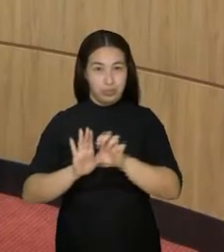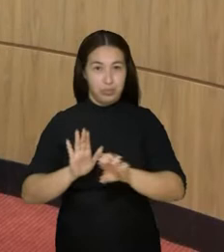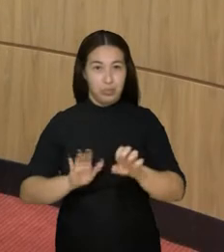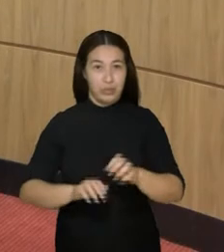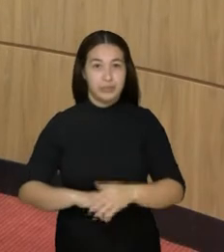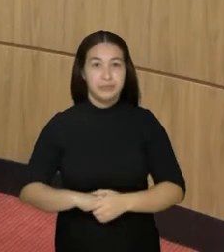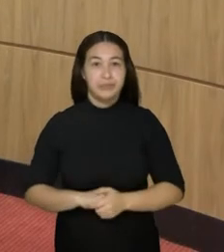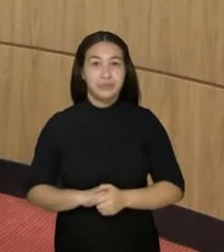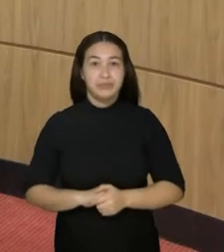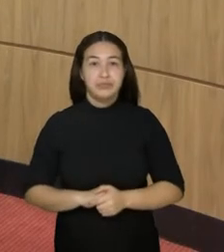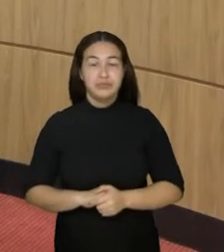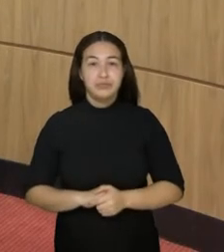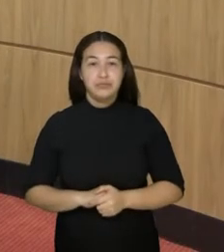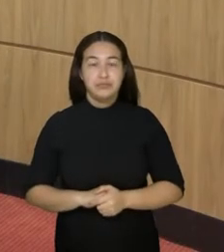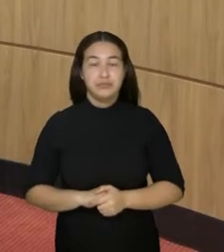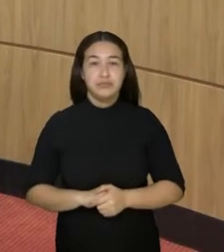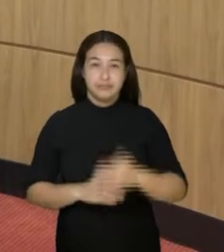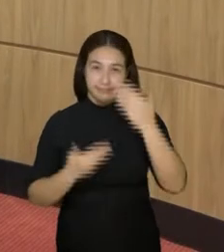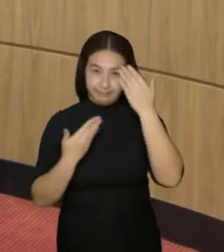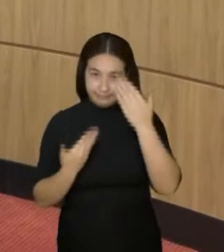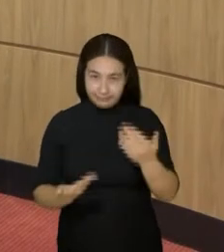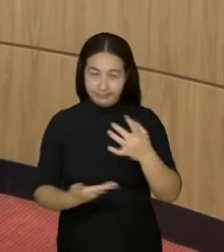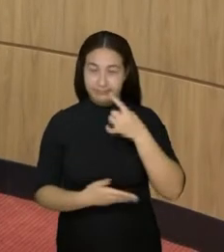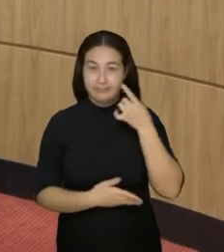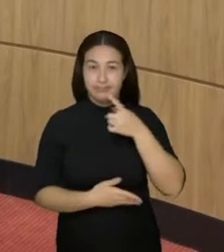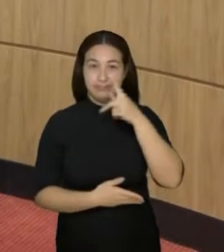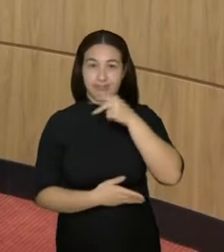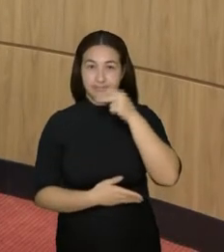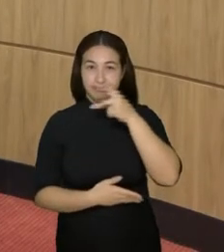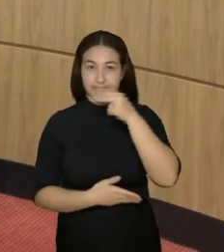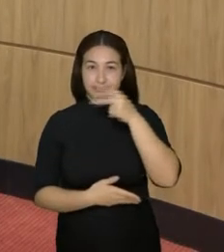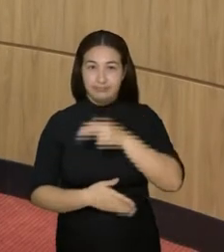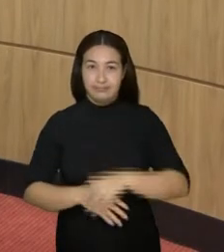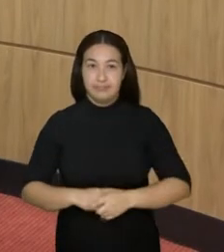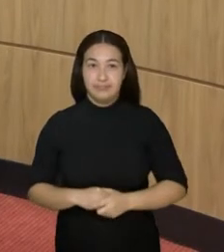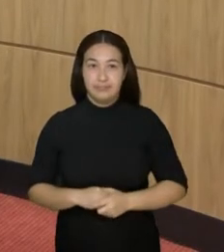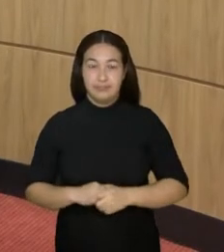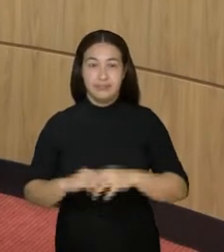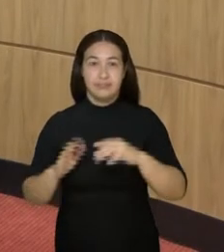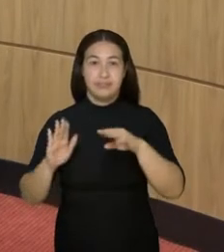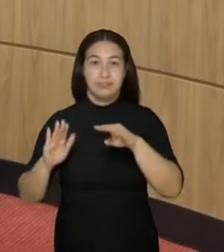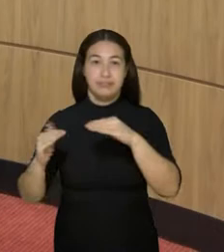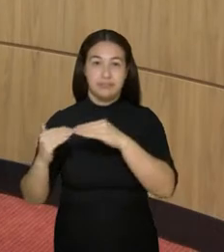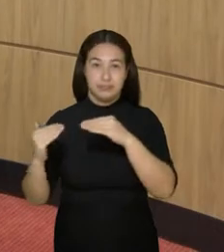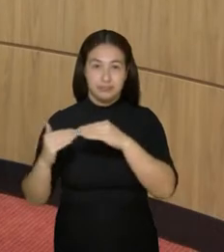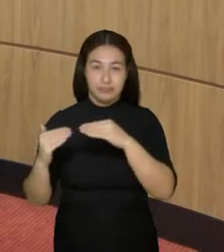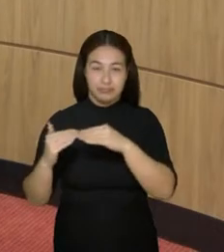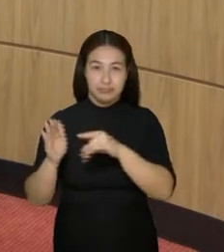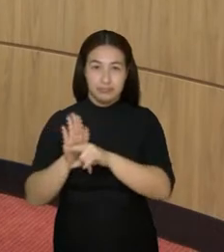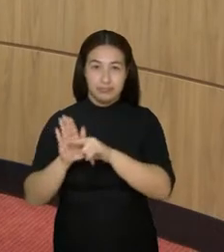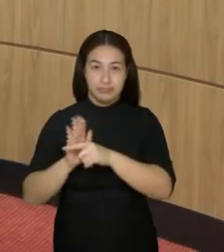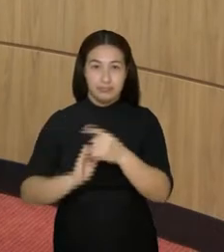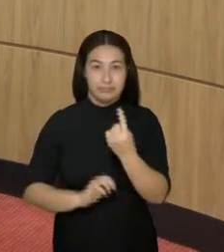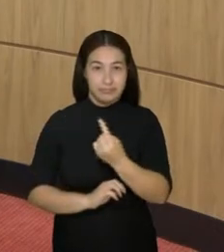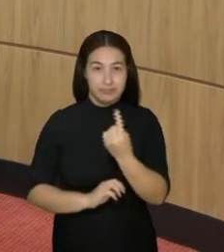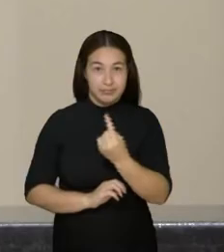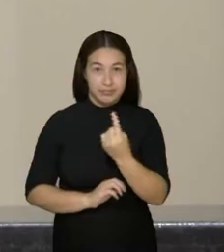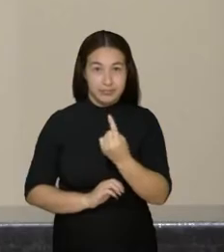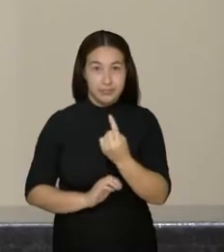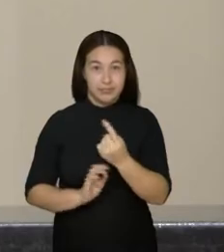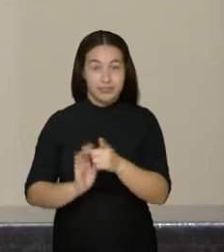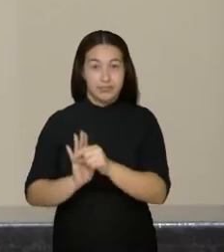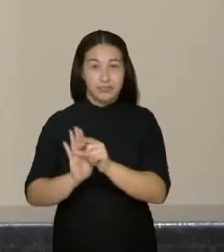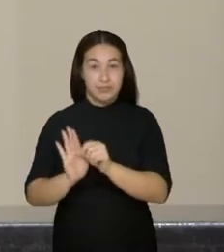Obrigado Deputado Kennedy Nunes em consonância com o parágrafo primeiro